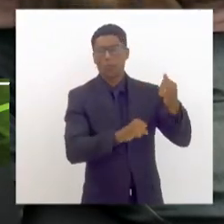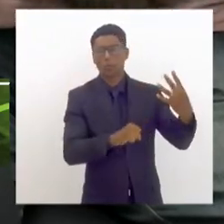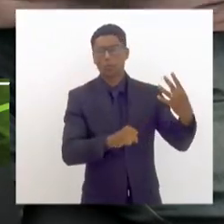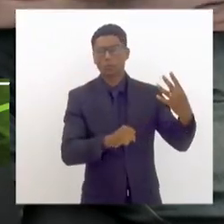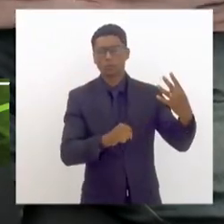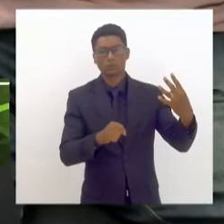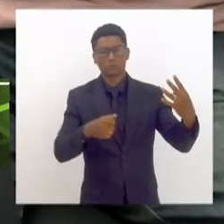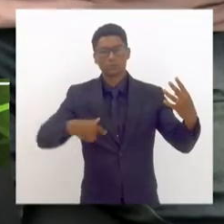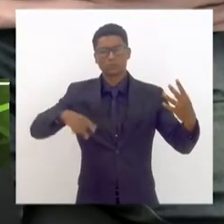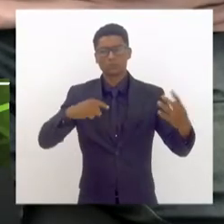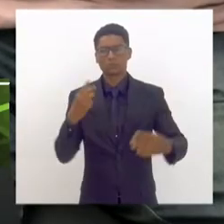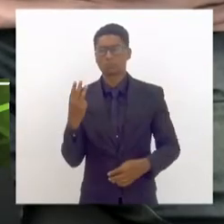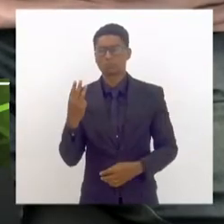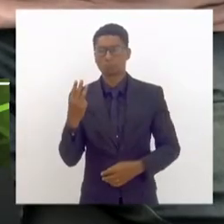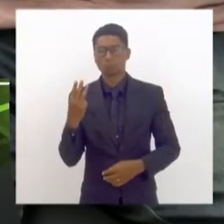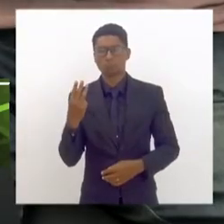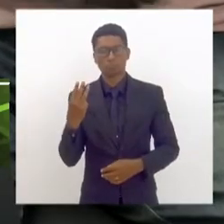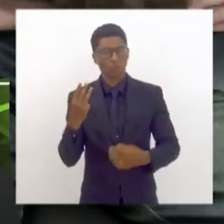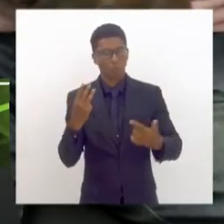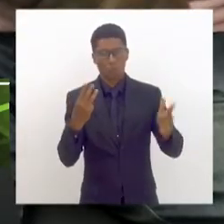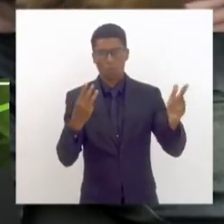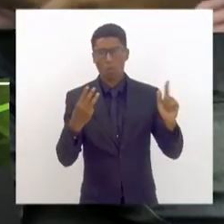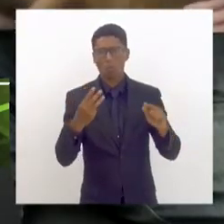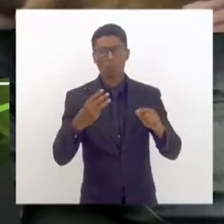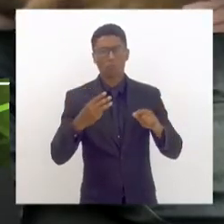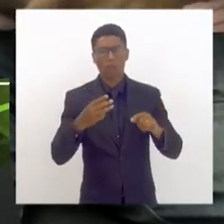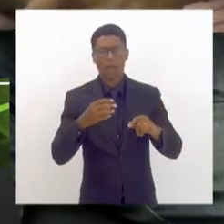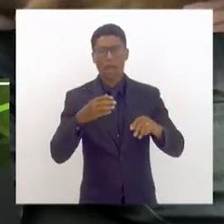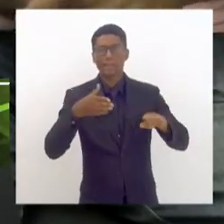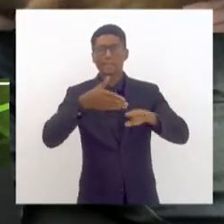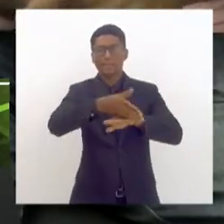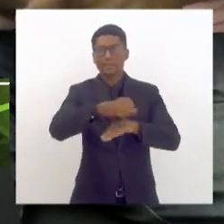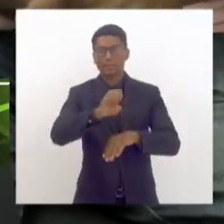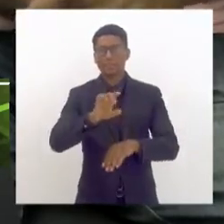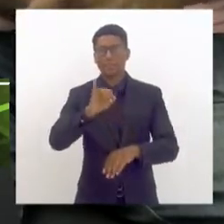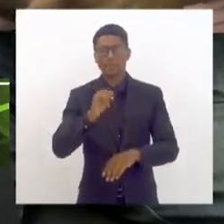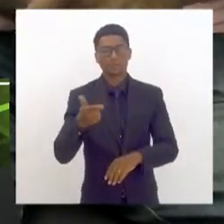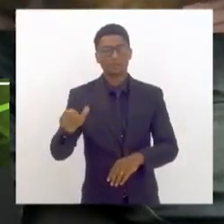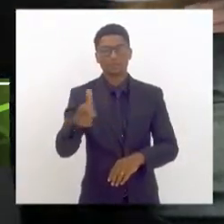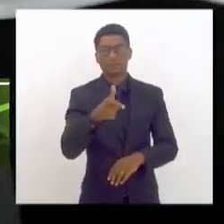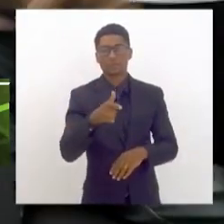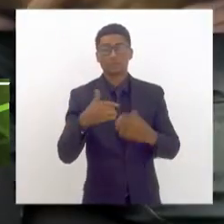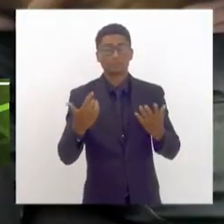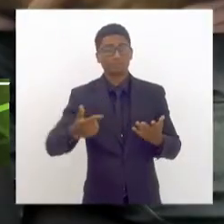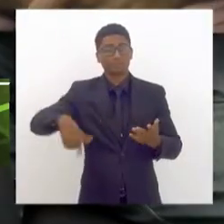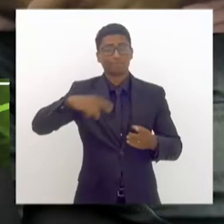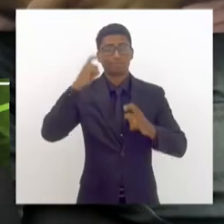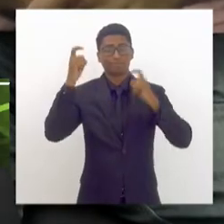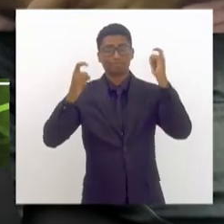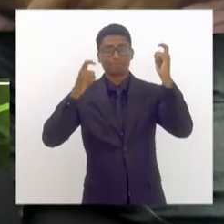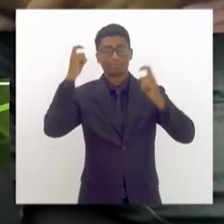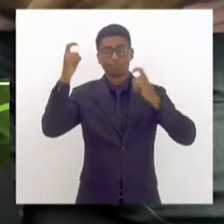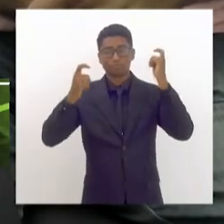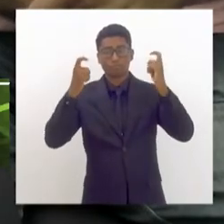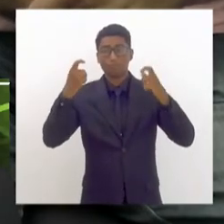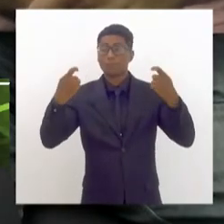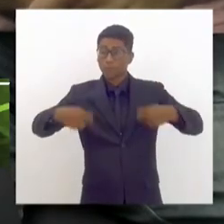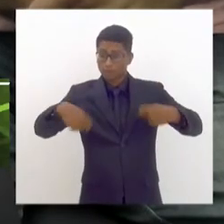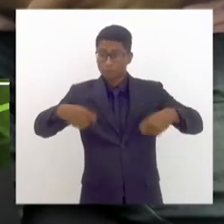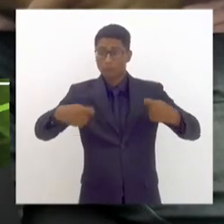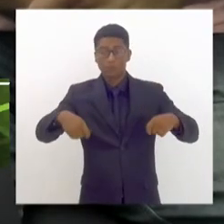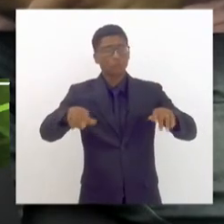Os demais não têm acesso ao SEI. Então, isso é preocupante. A transparência, ela tem que ser